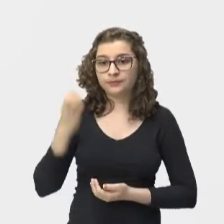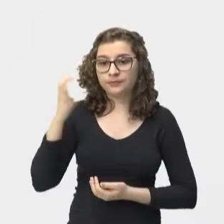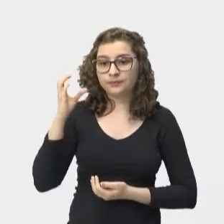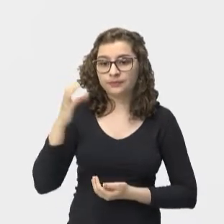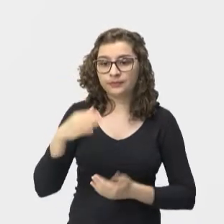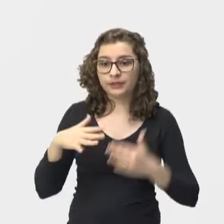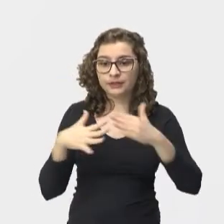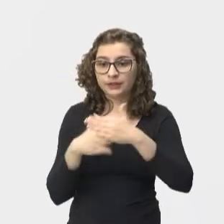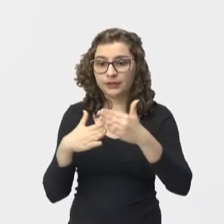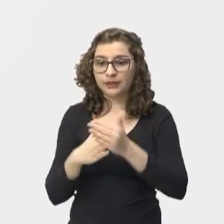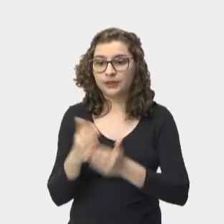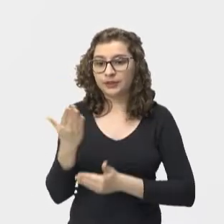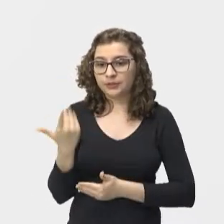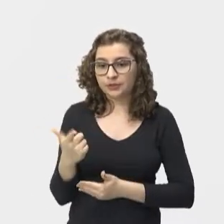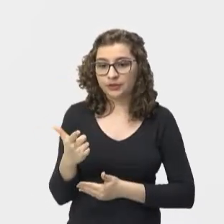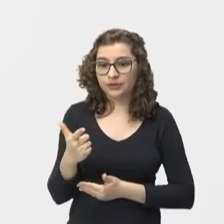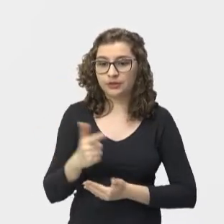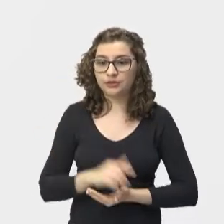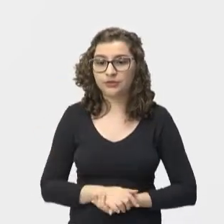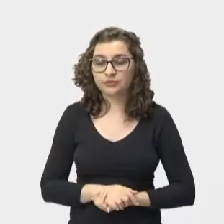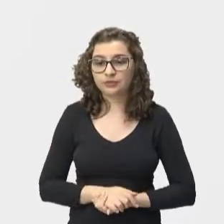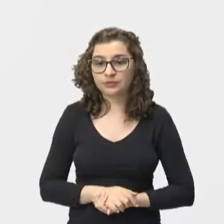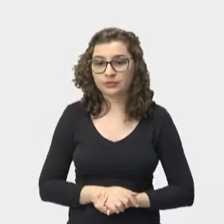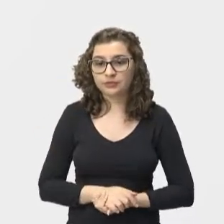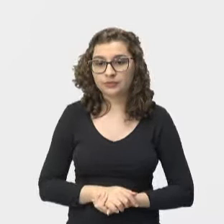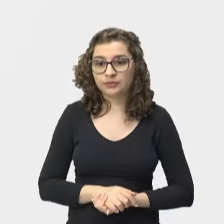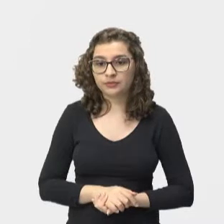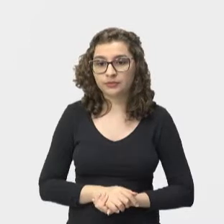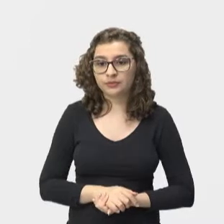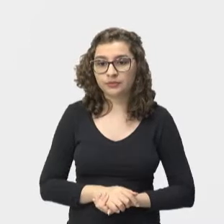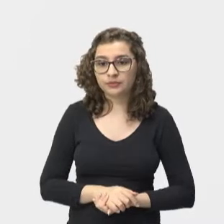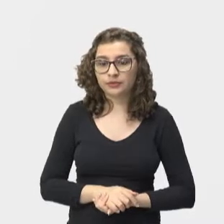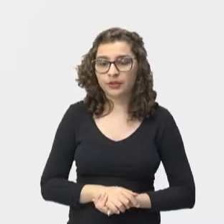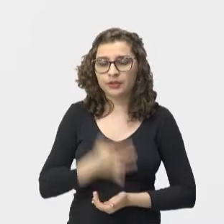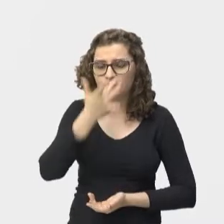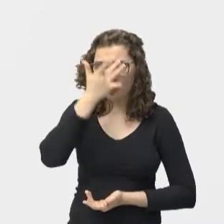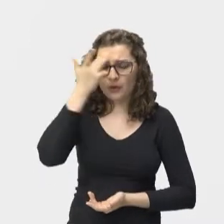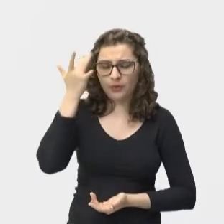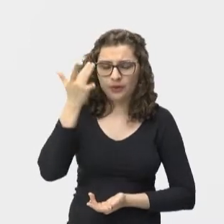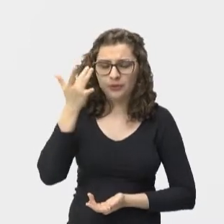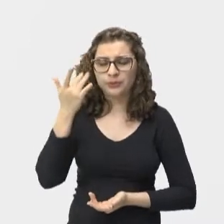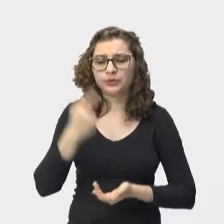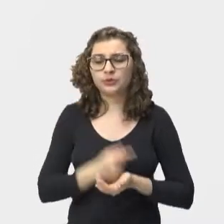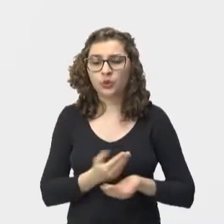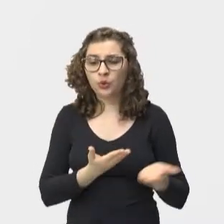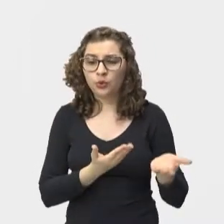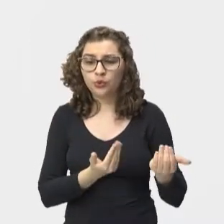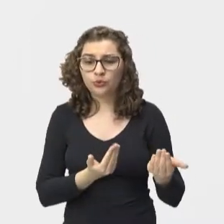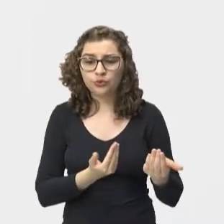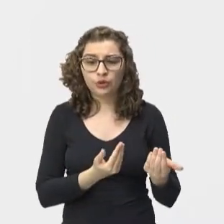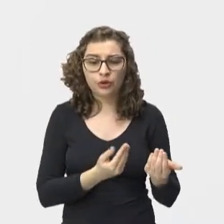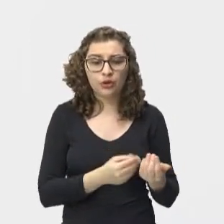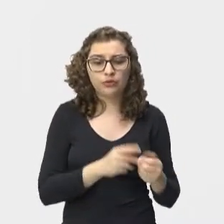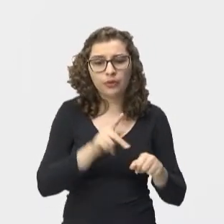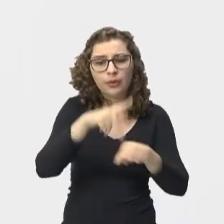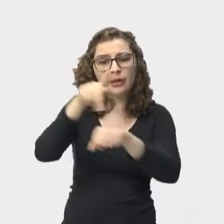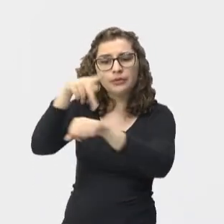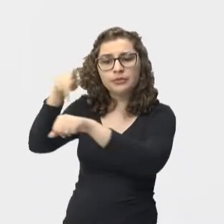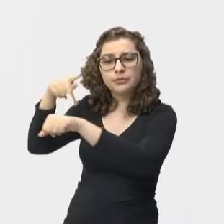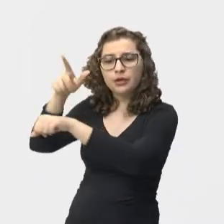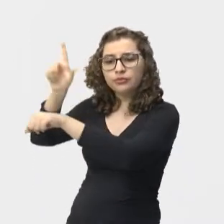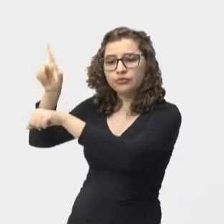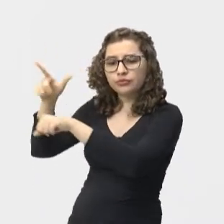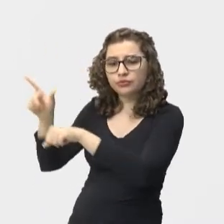Fronteira, que era uma política pública de Estado que levava, né, os jovens estudantes para outros países, para estudar em